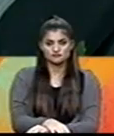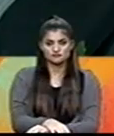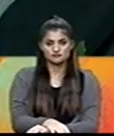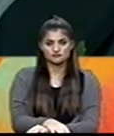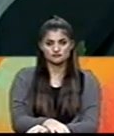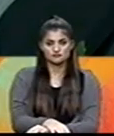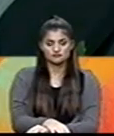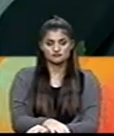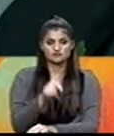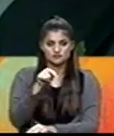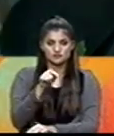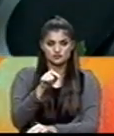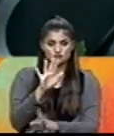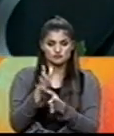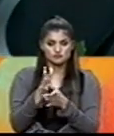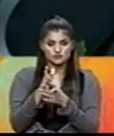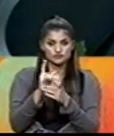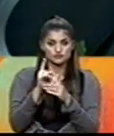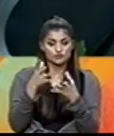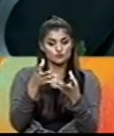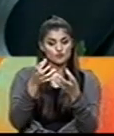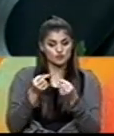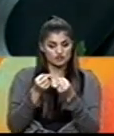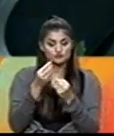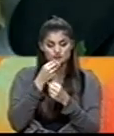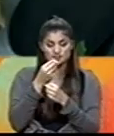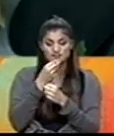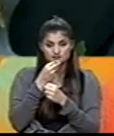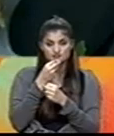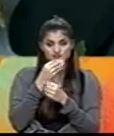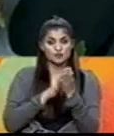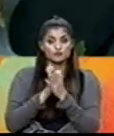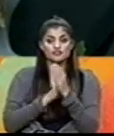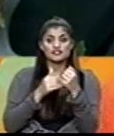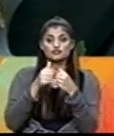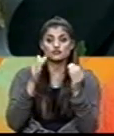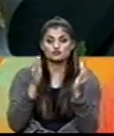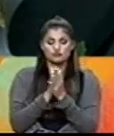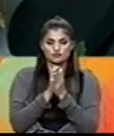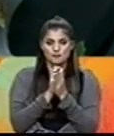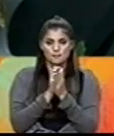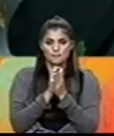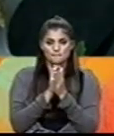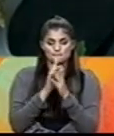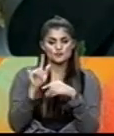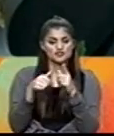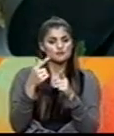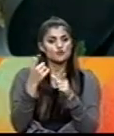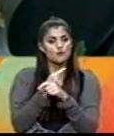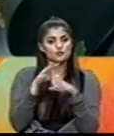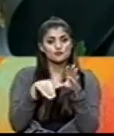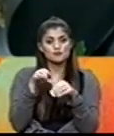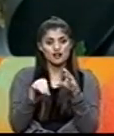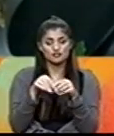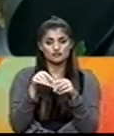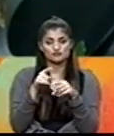Isto hoje temos que começar também a poupar recursos, não é? Claro, não e aproveitar sempre, tudo. Para não andarmos sempre nas compras.